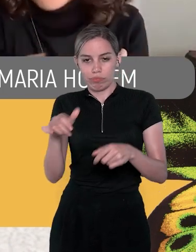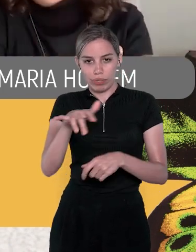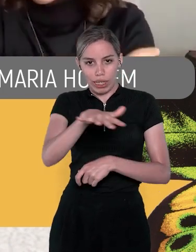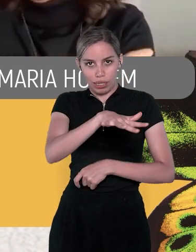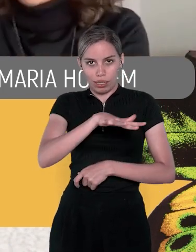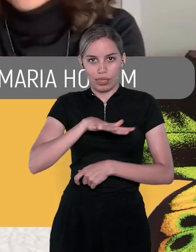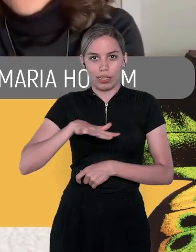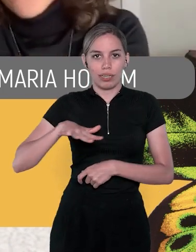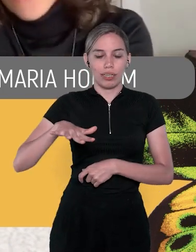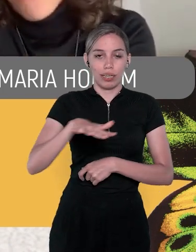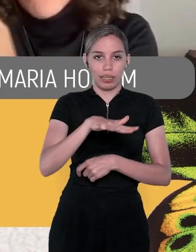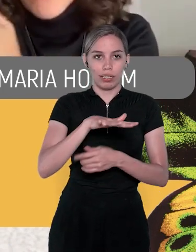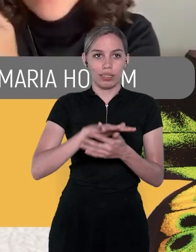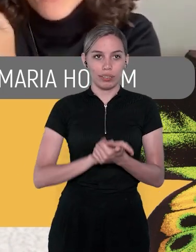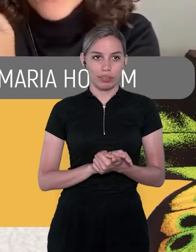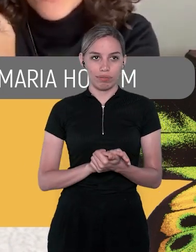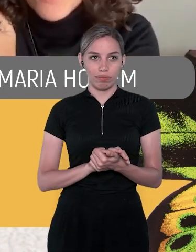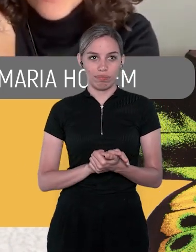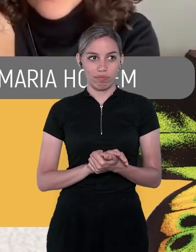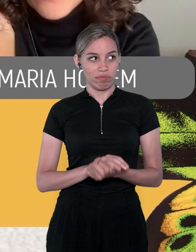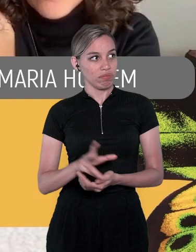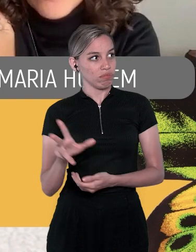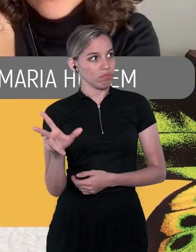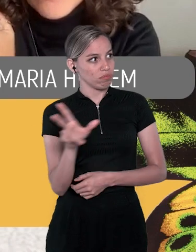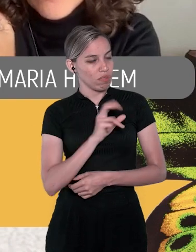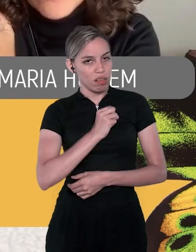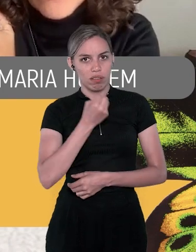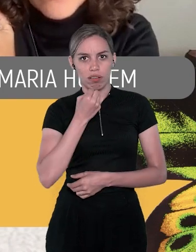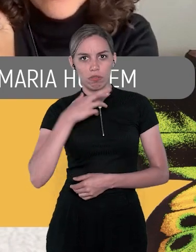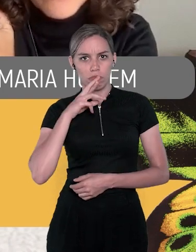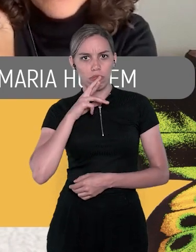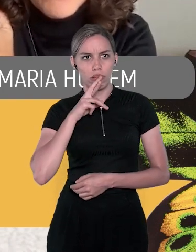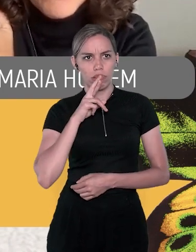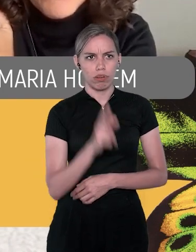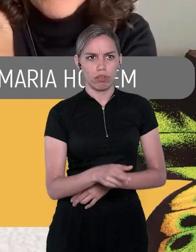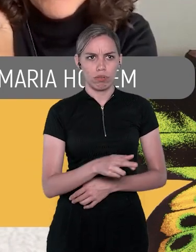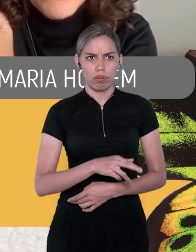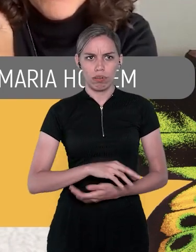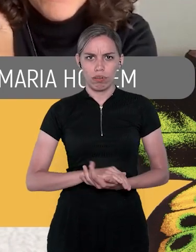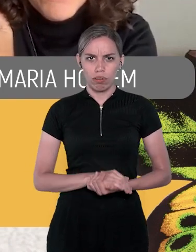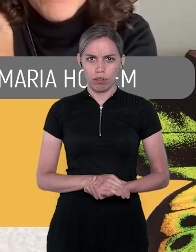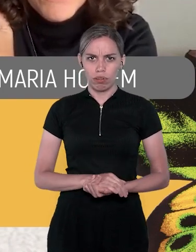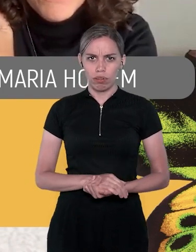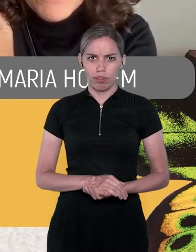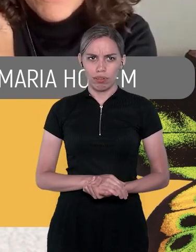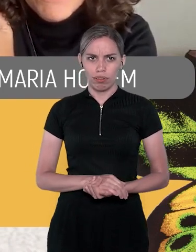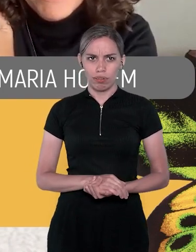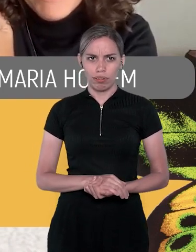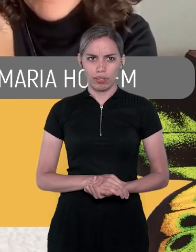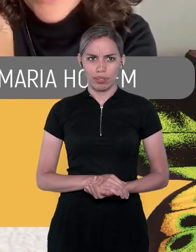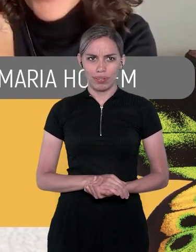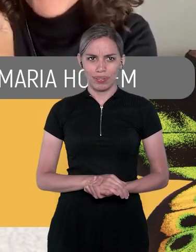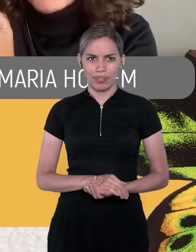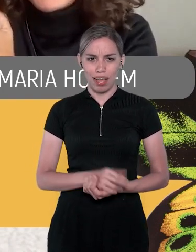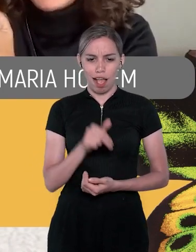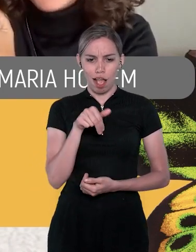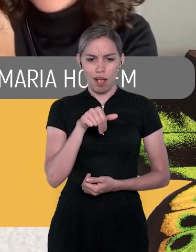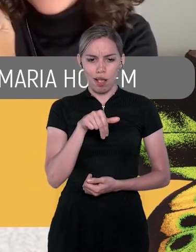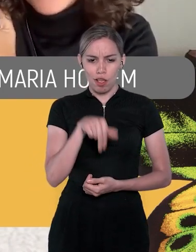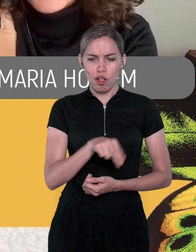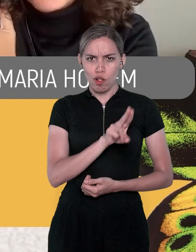campo onde a gente está operando. Bom trabalho, boa resposta, Sérgio.